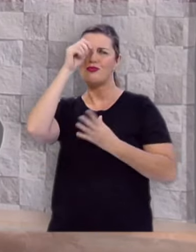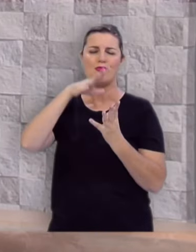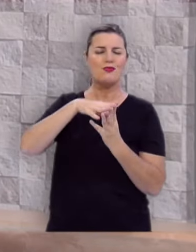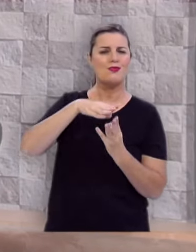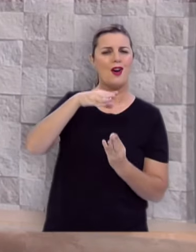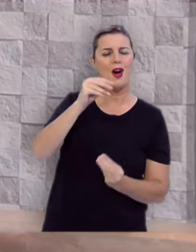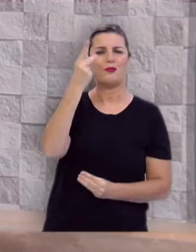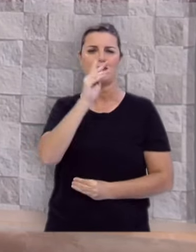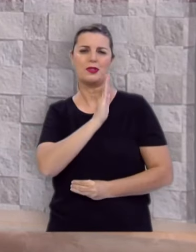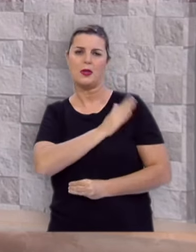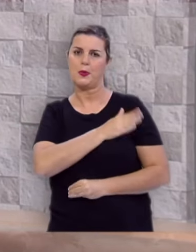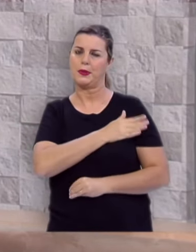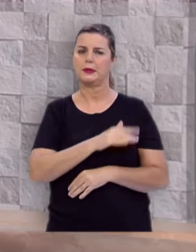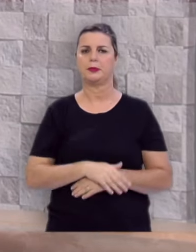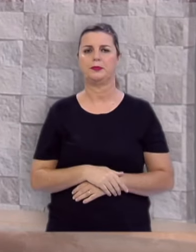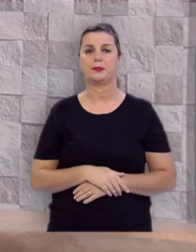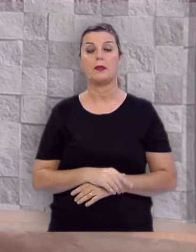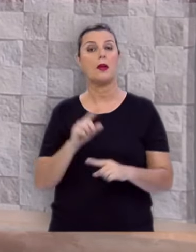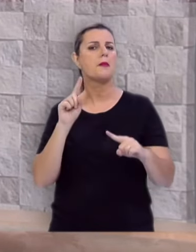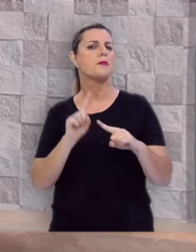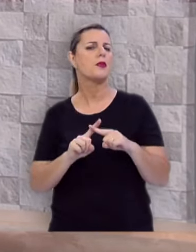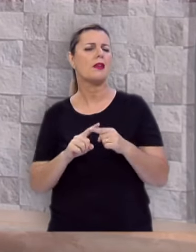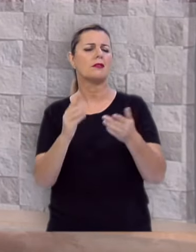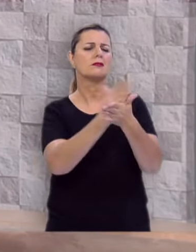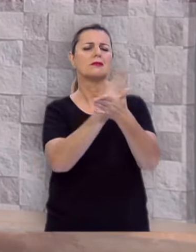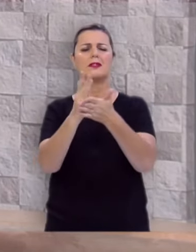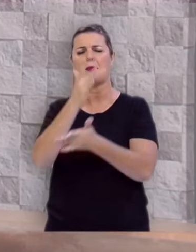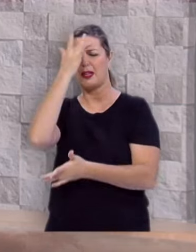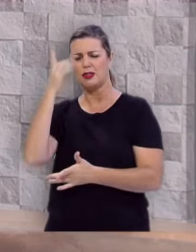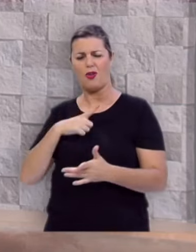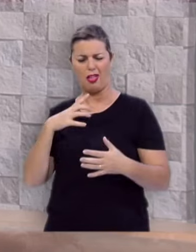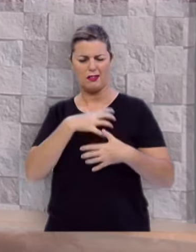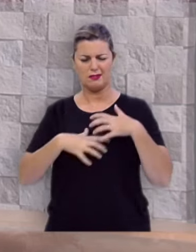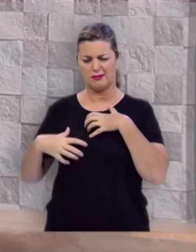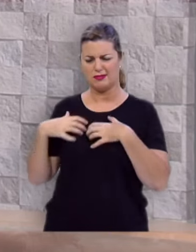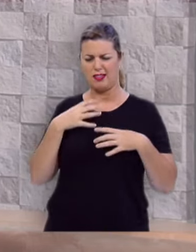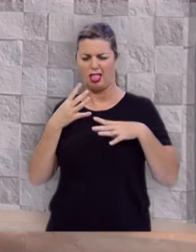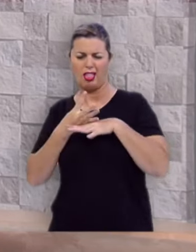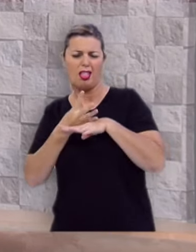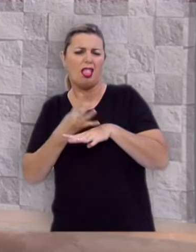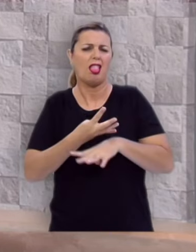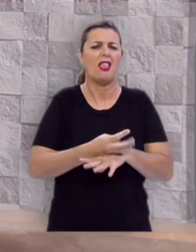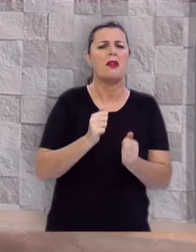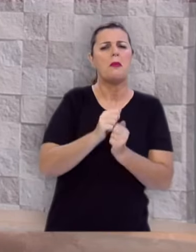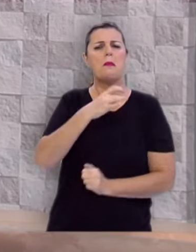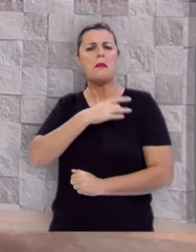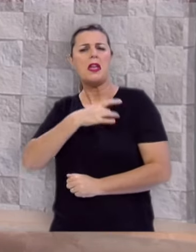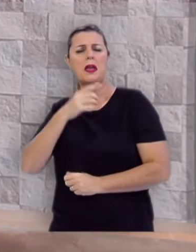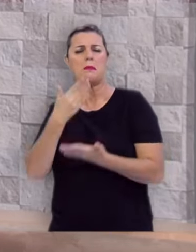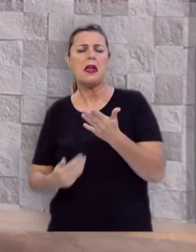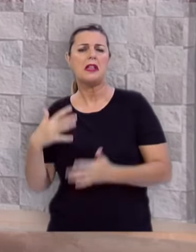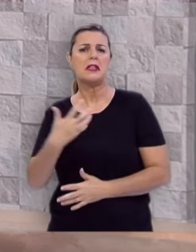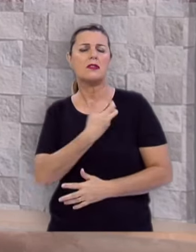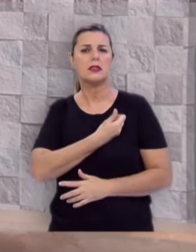traz descanso para o seu coração, porque tanta gente vive aflita, até desesperada, com medo de